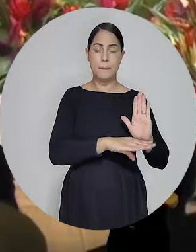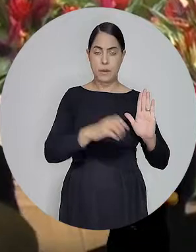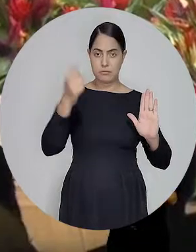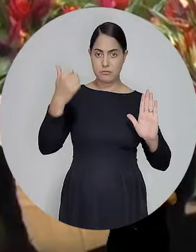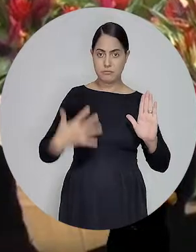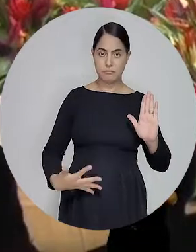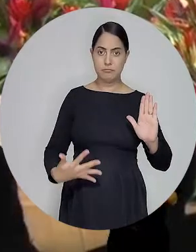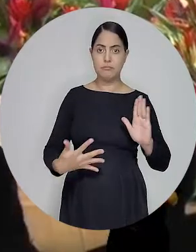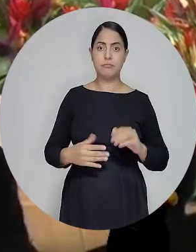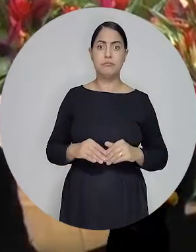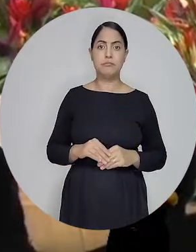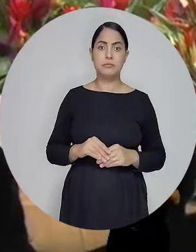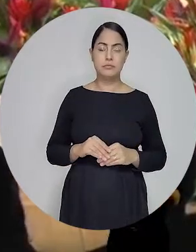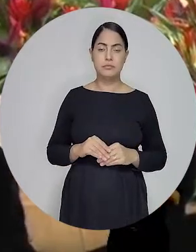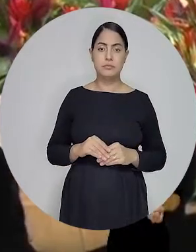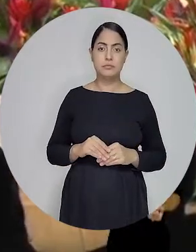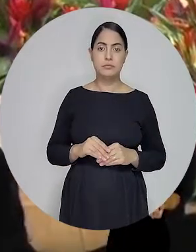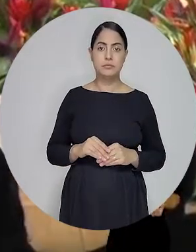seguintes termos.